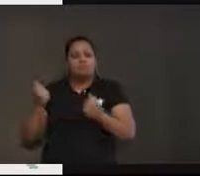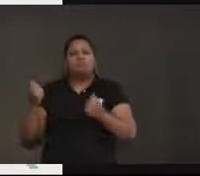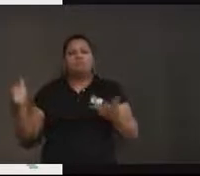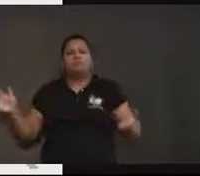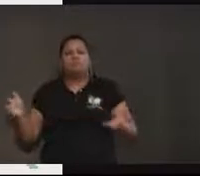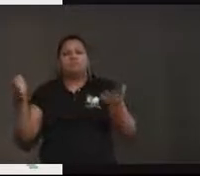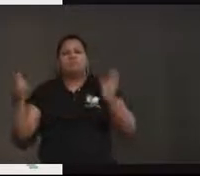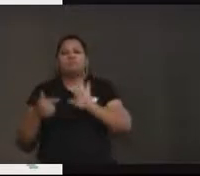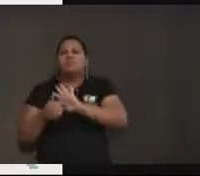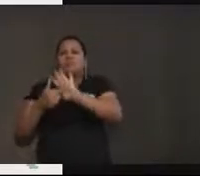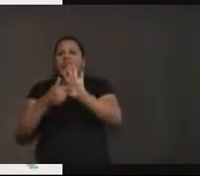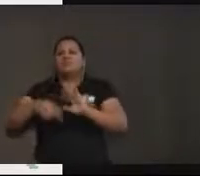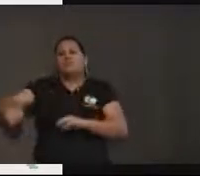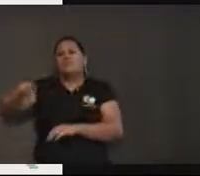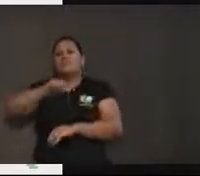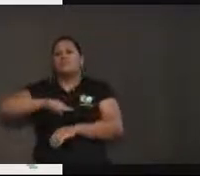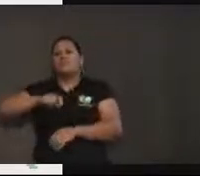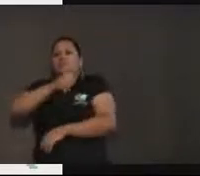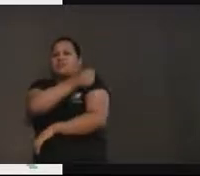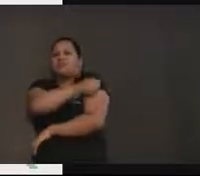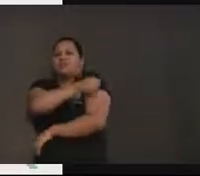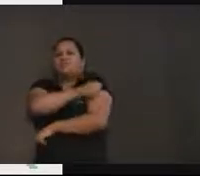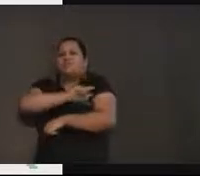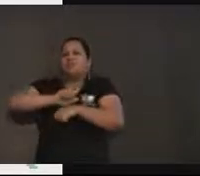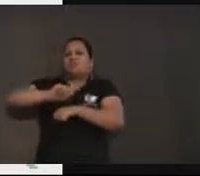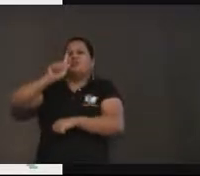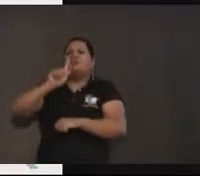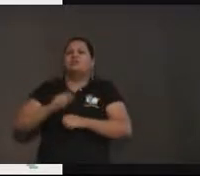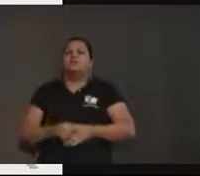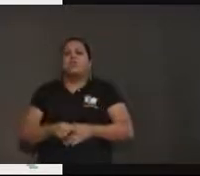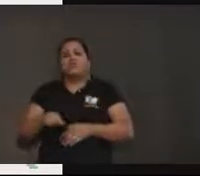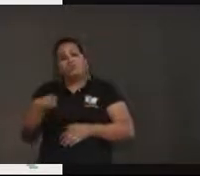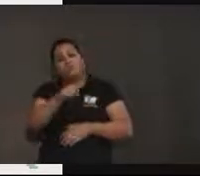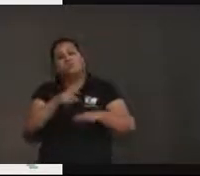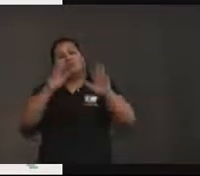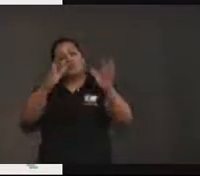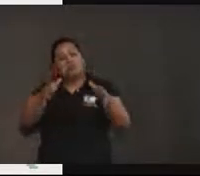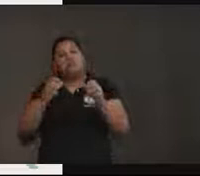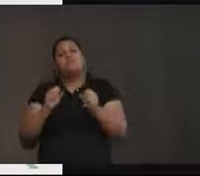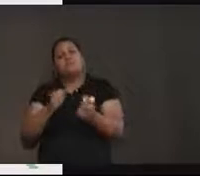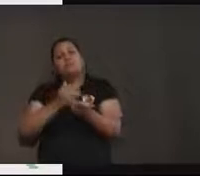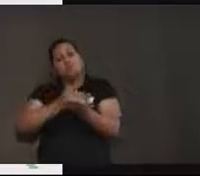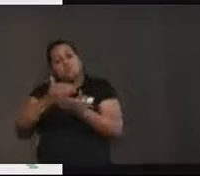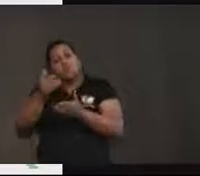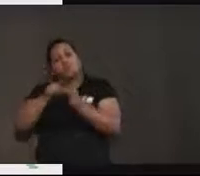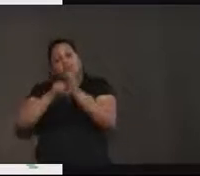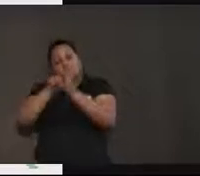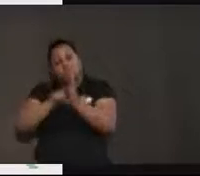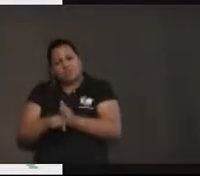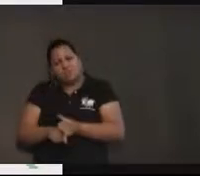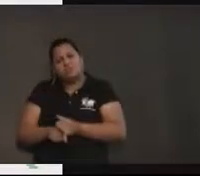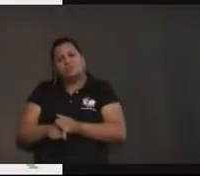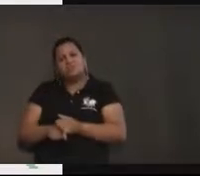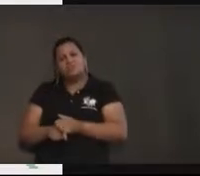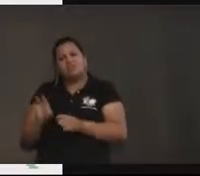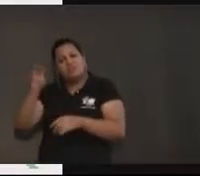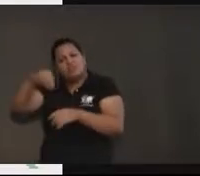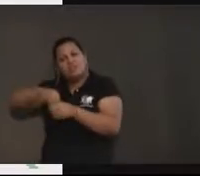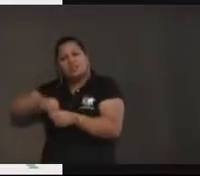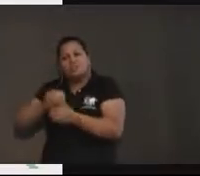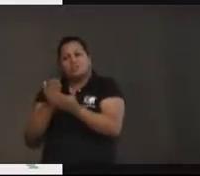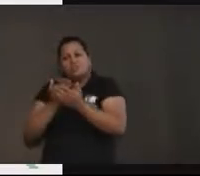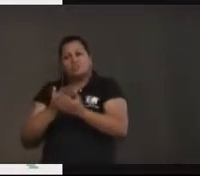graduação a pensar em Poxa eu já posso fazer pesquisa mesmo Na graduação com bons resultados